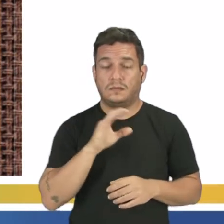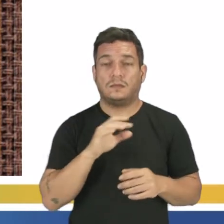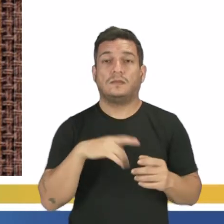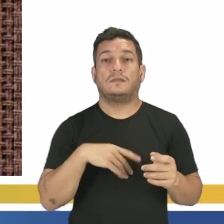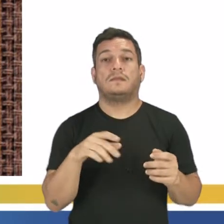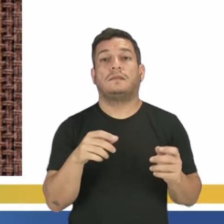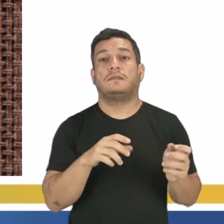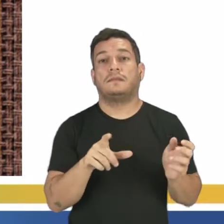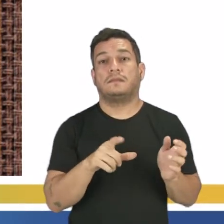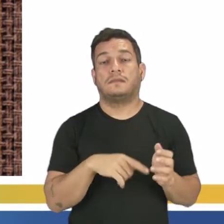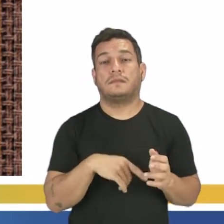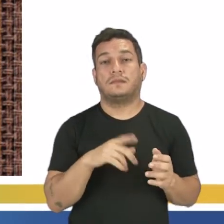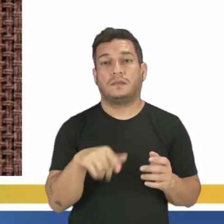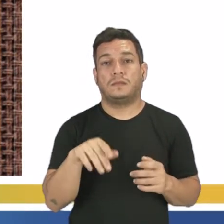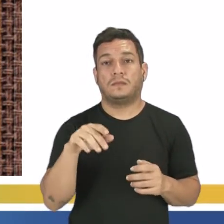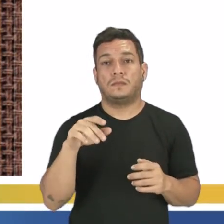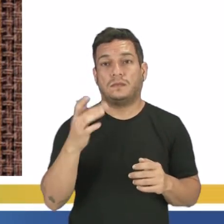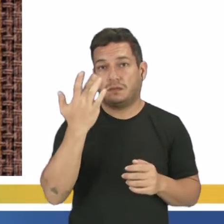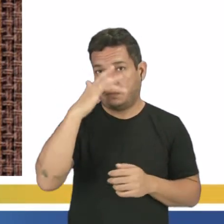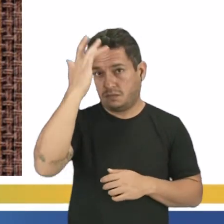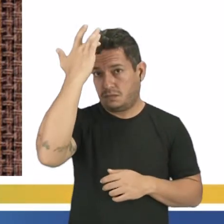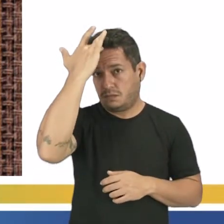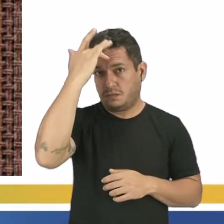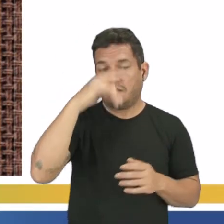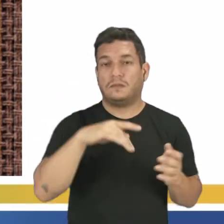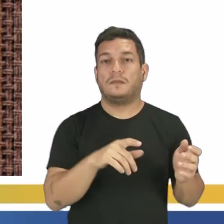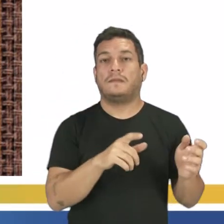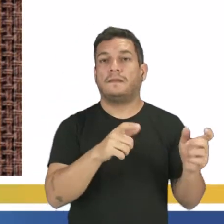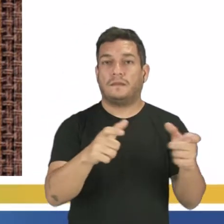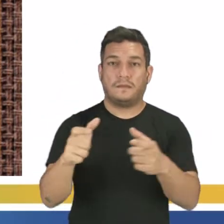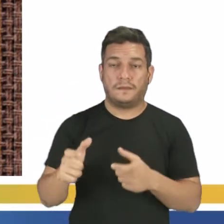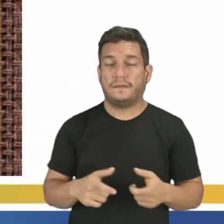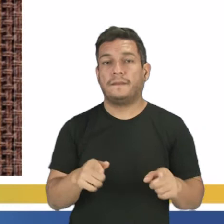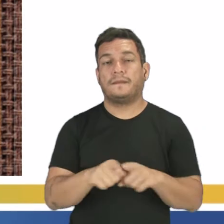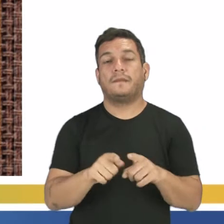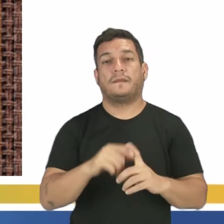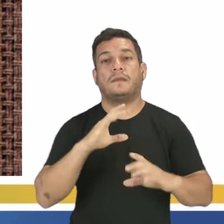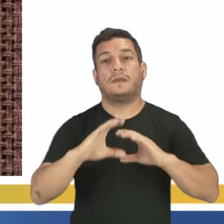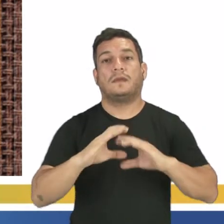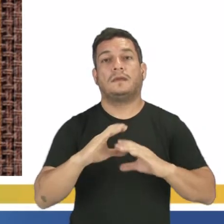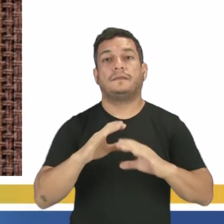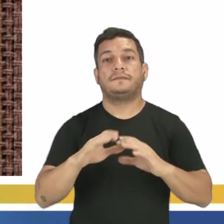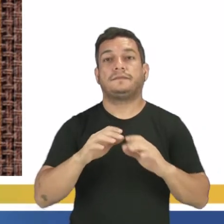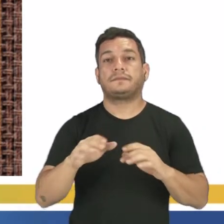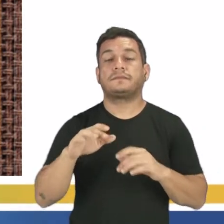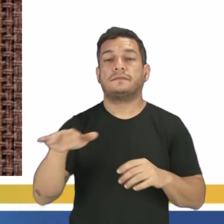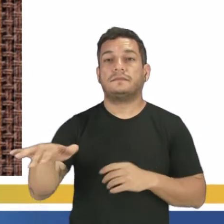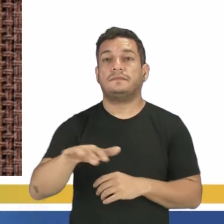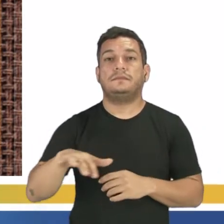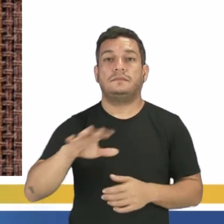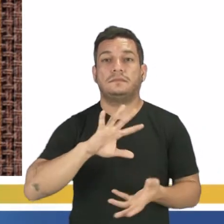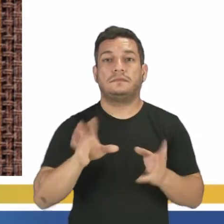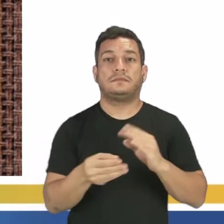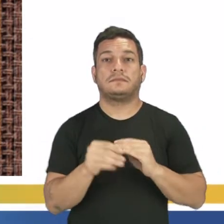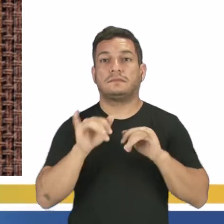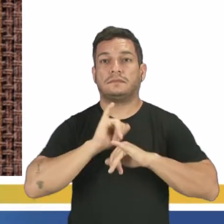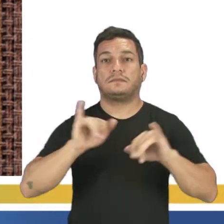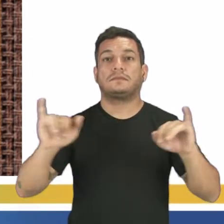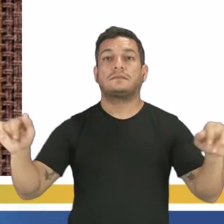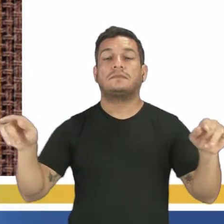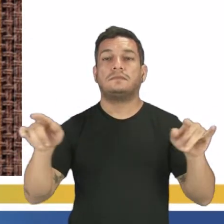mercado da moda e nos meios de comunicação de massa, transformando-se em propaganda